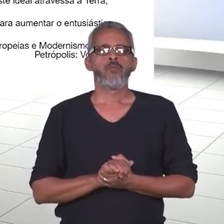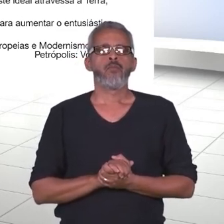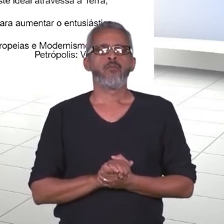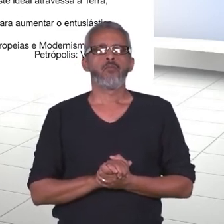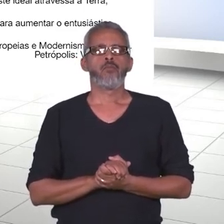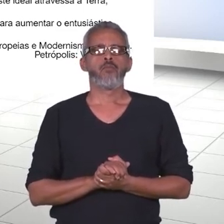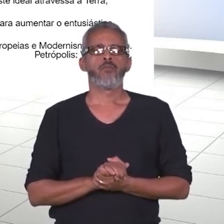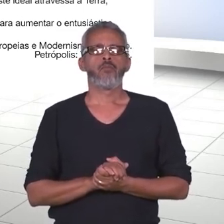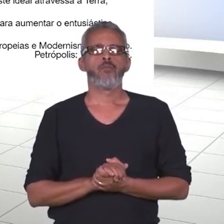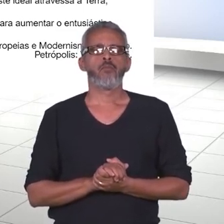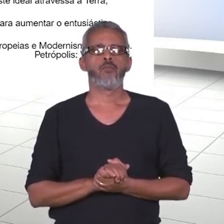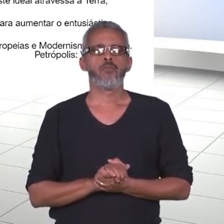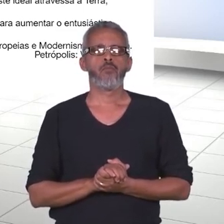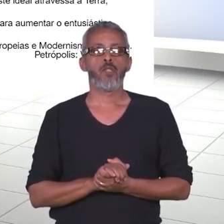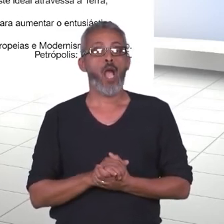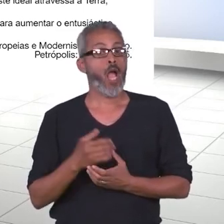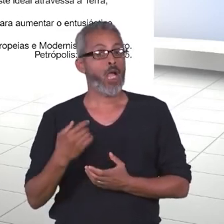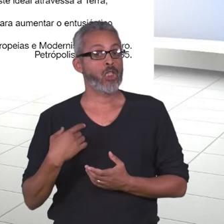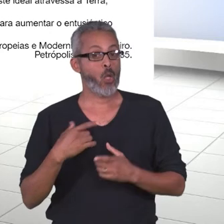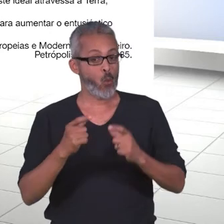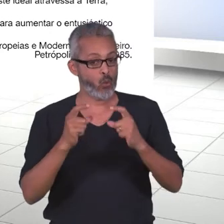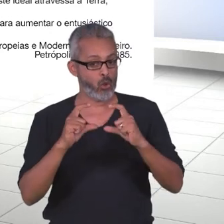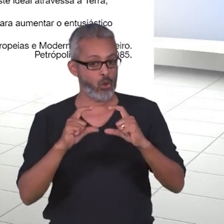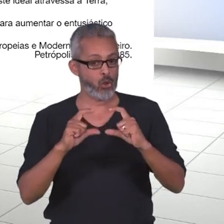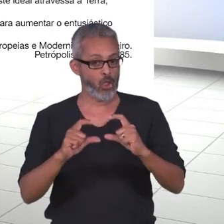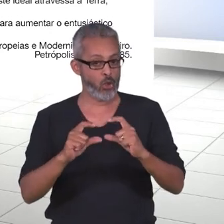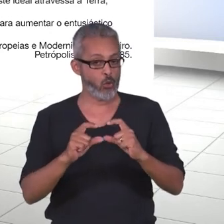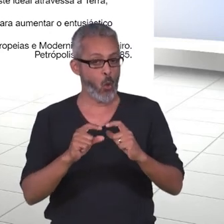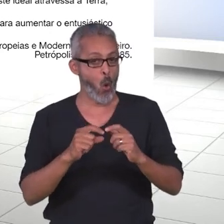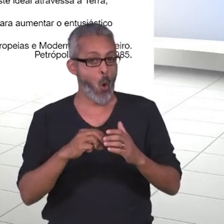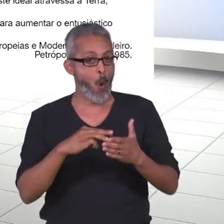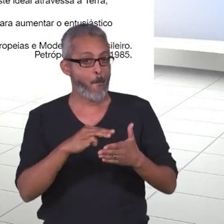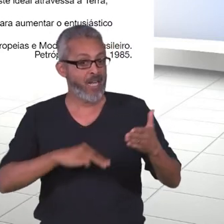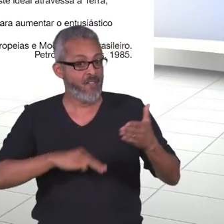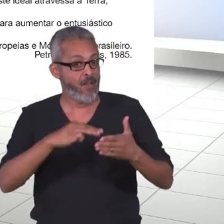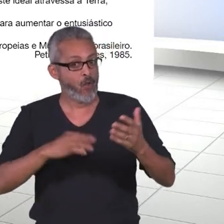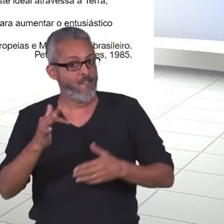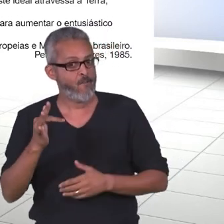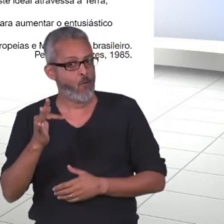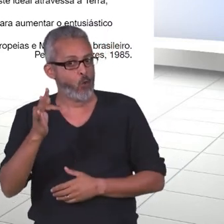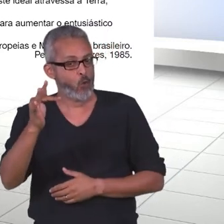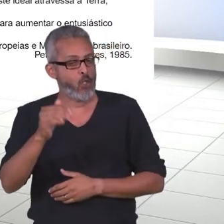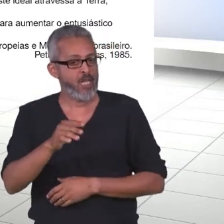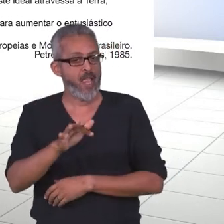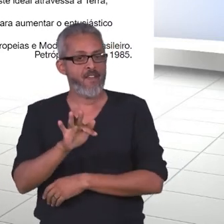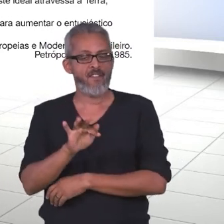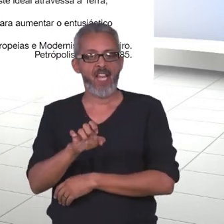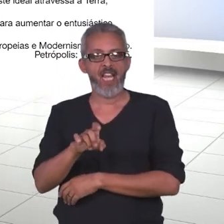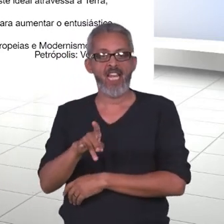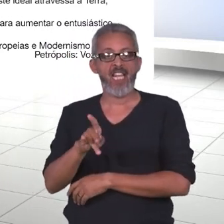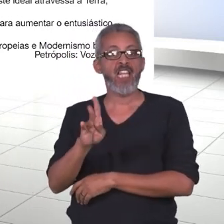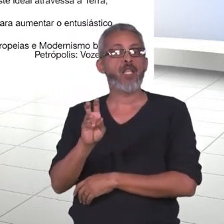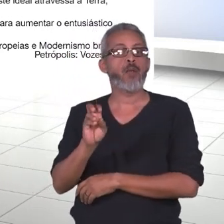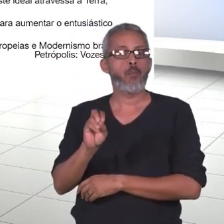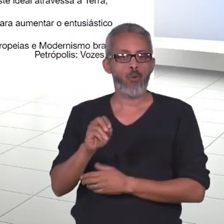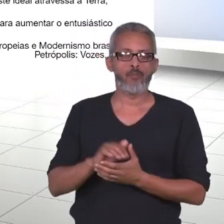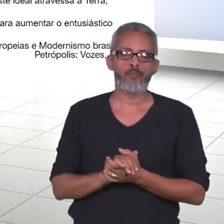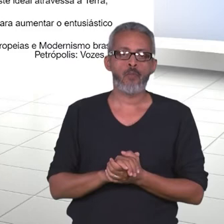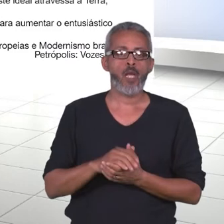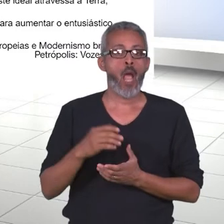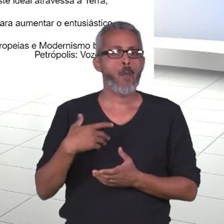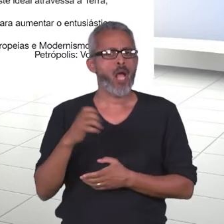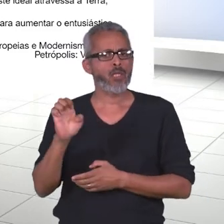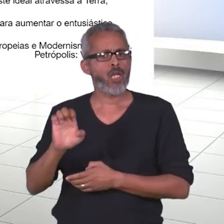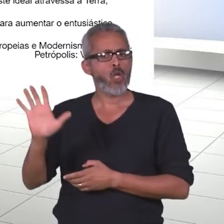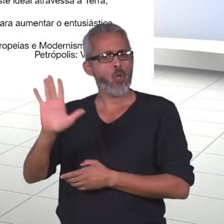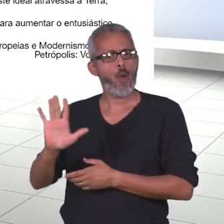queremos entoar hinos ao homem que segura o volante, cuja haste ideal atravessa a Terra, lançada também